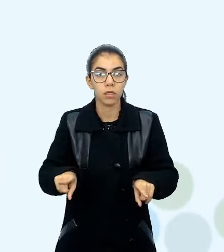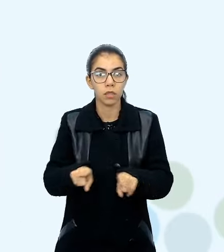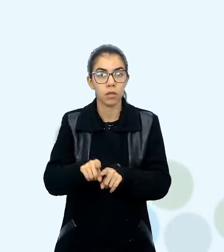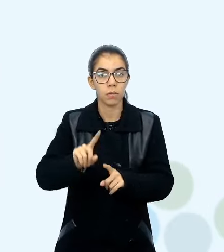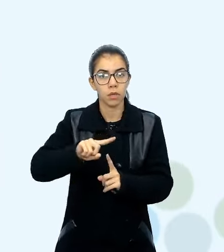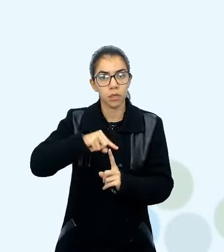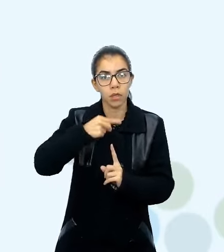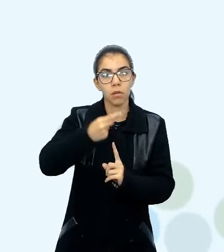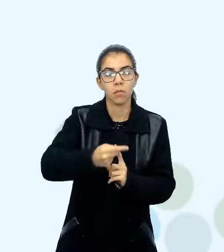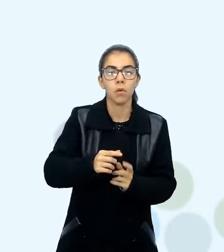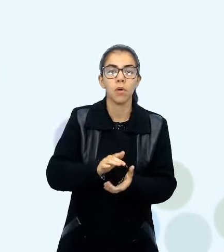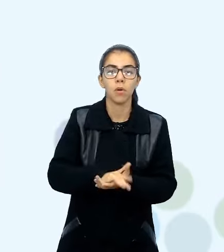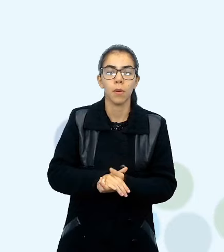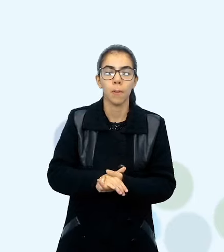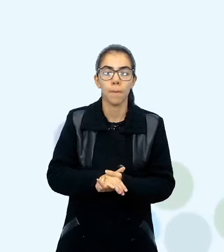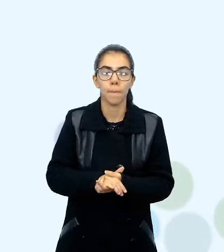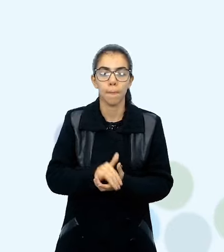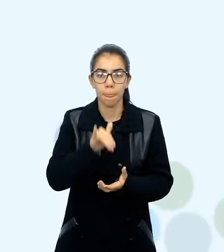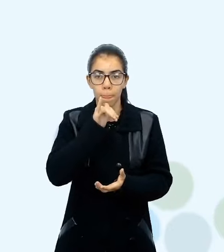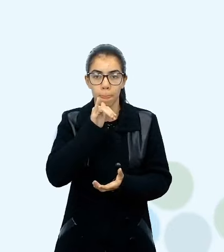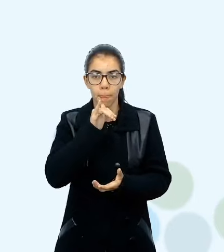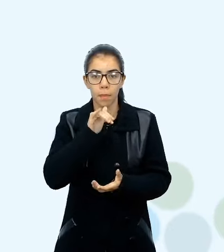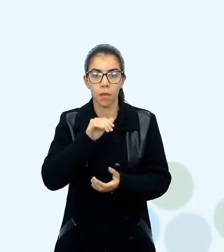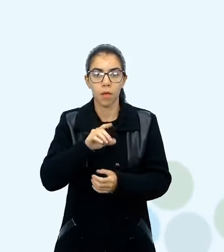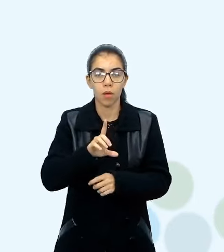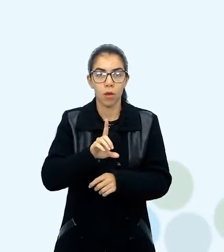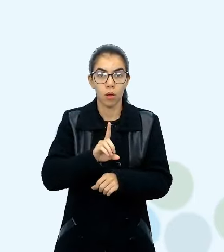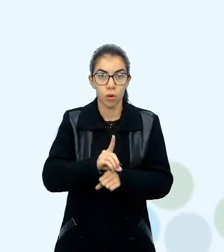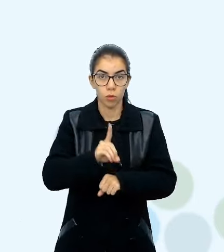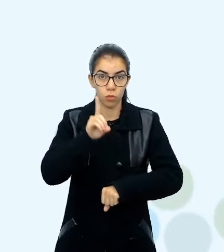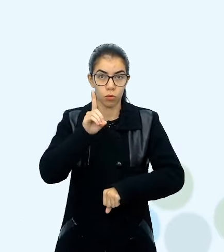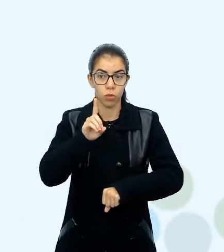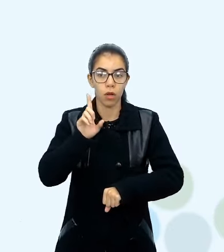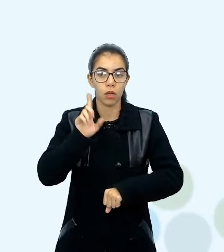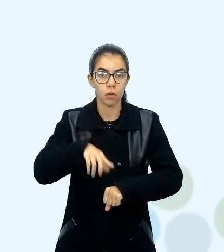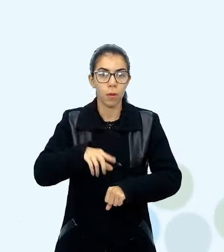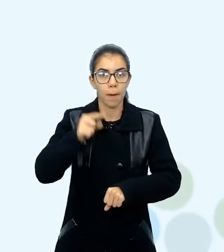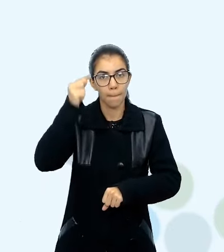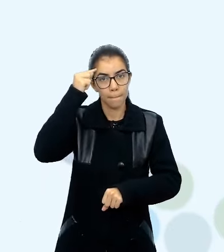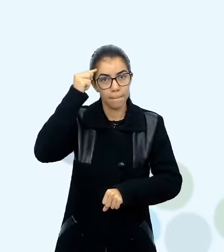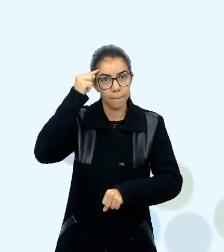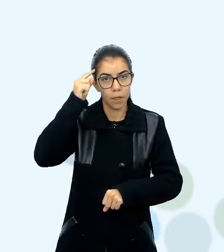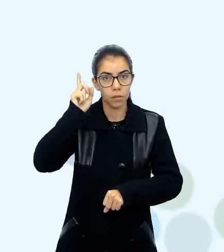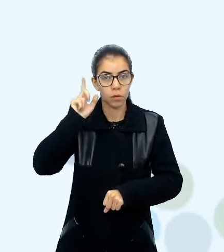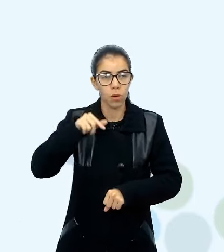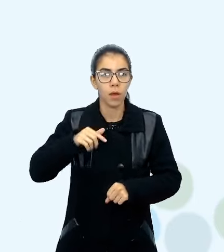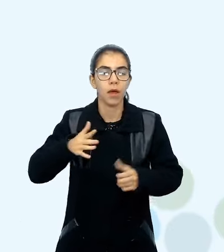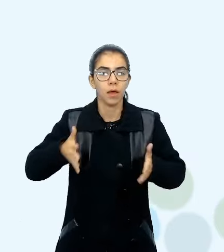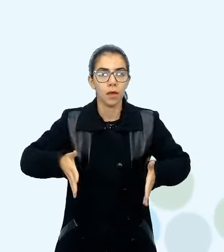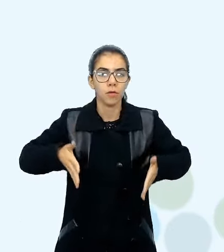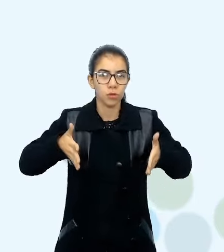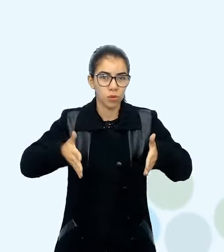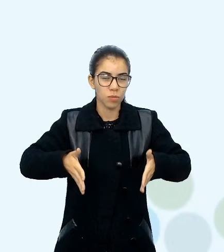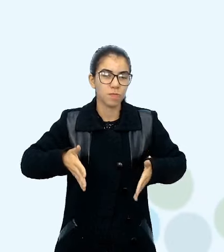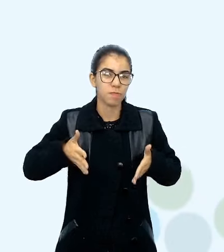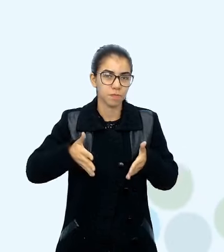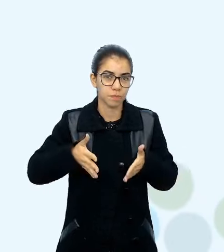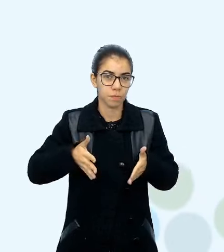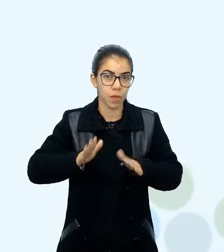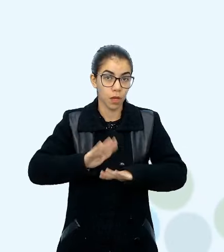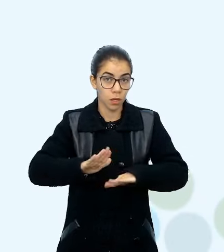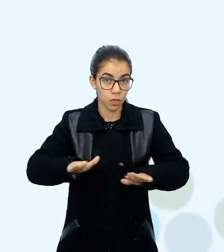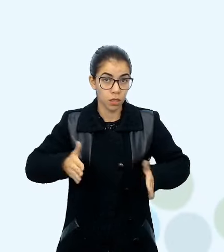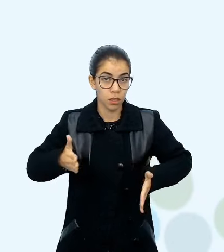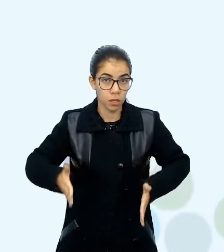o meu pós-doc foi pensando nas crianças usuárias de cadeira de rodas, O que acontece com as cadeiras, as crianças